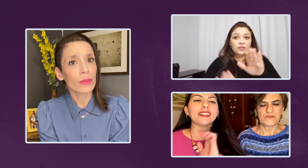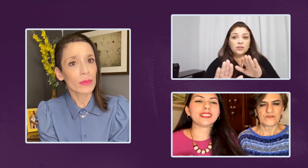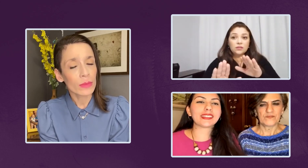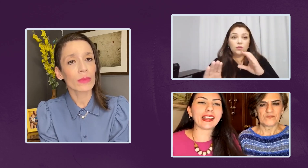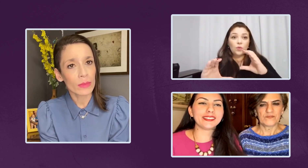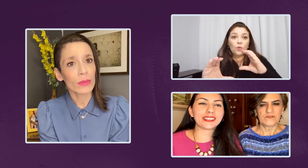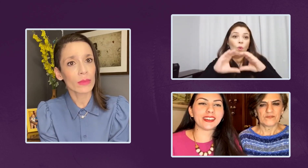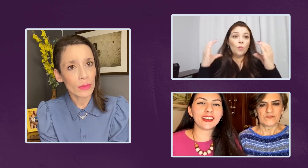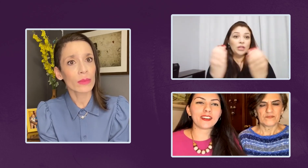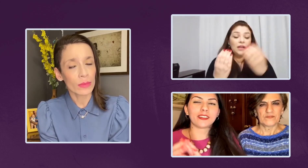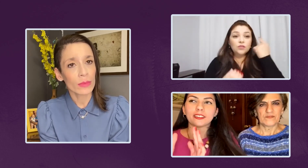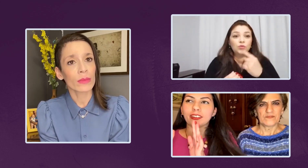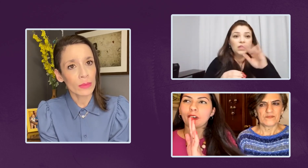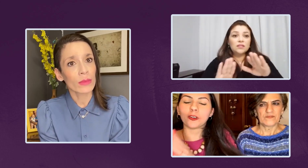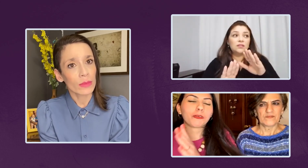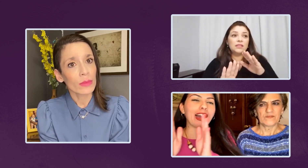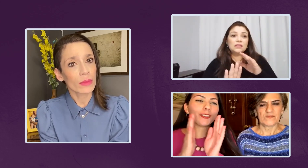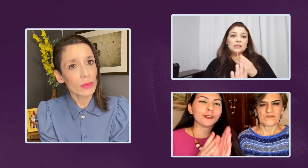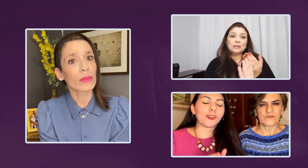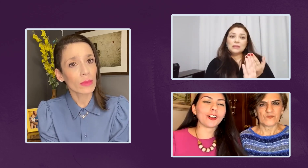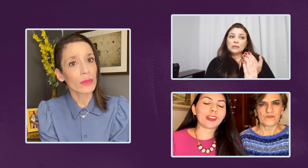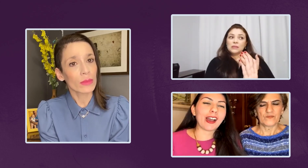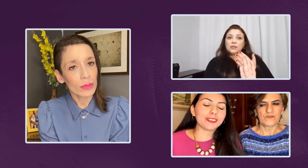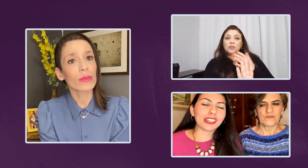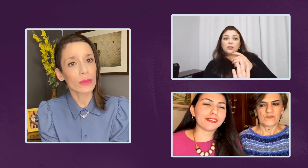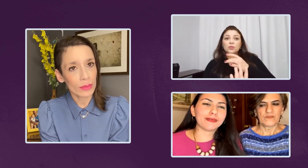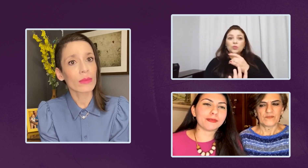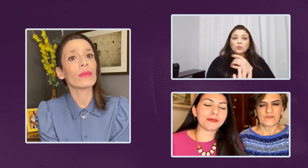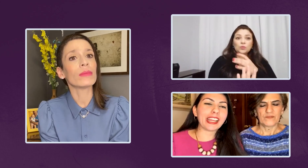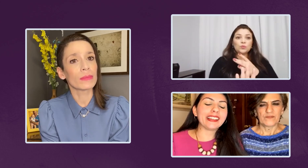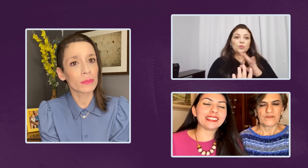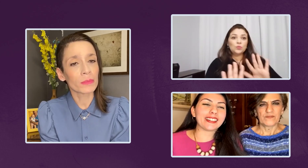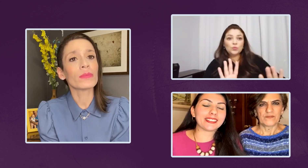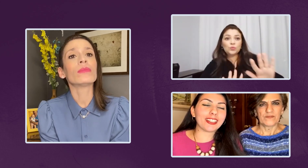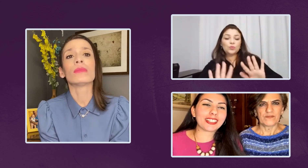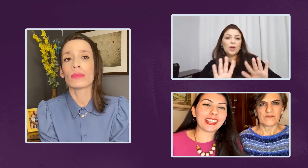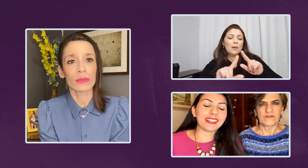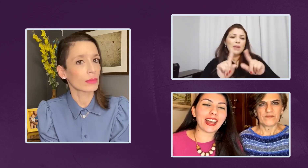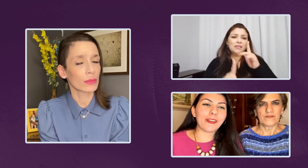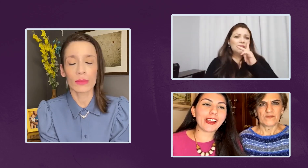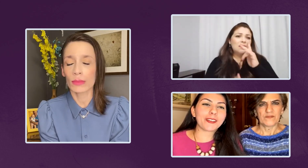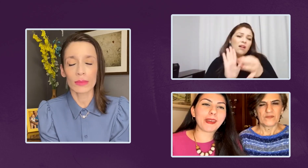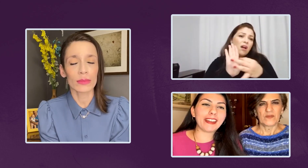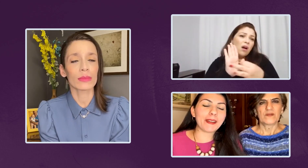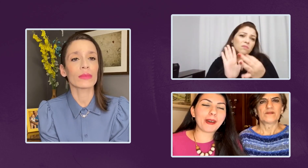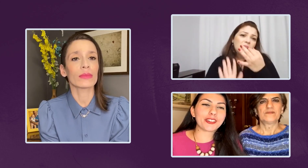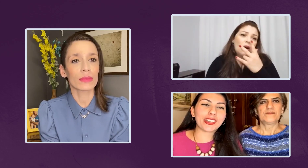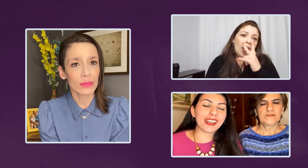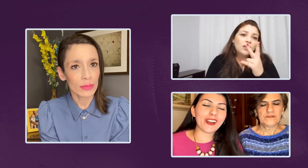muita resistência, ou de um lado ou do outro. Eu acho que não tem que ser assim. Eu acho que tem que haver o